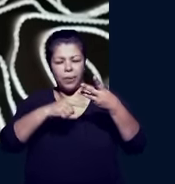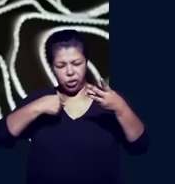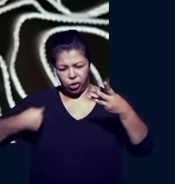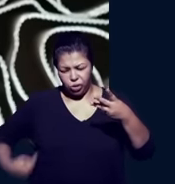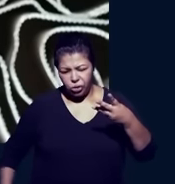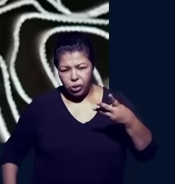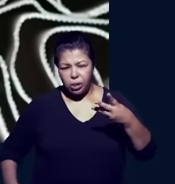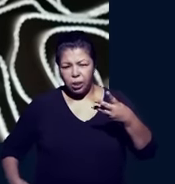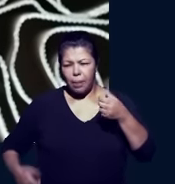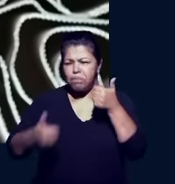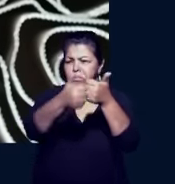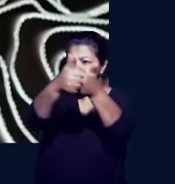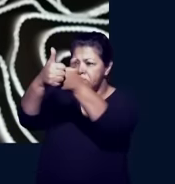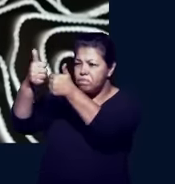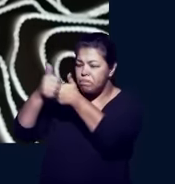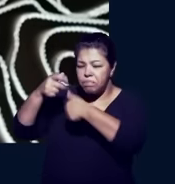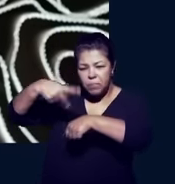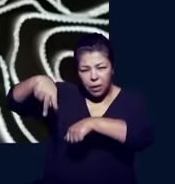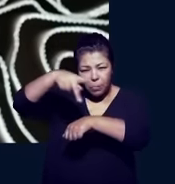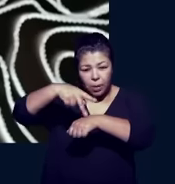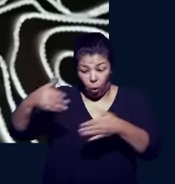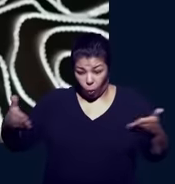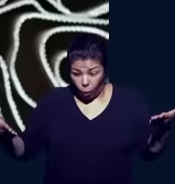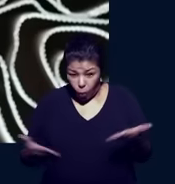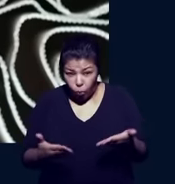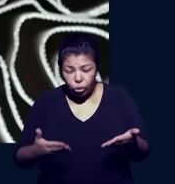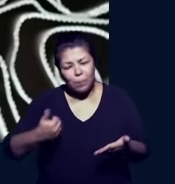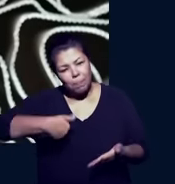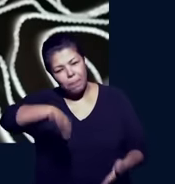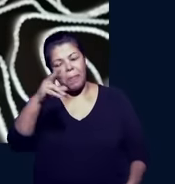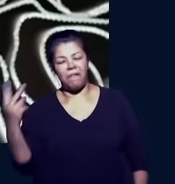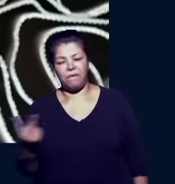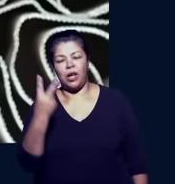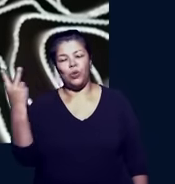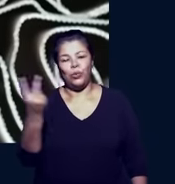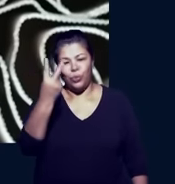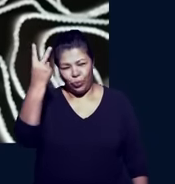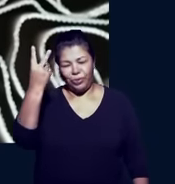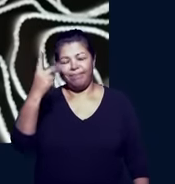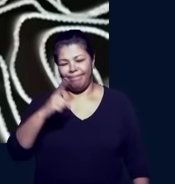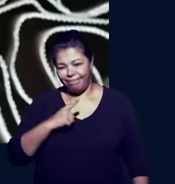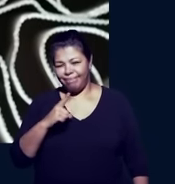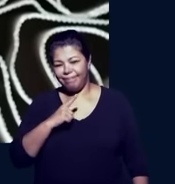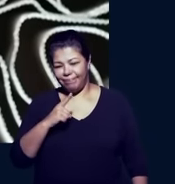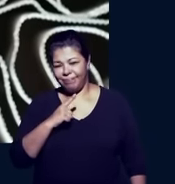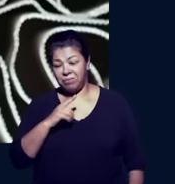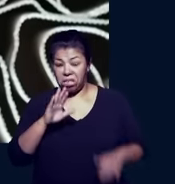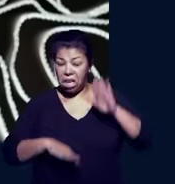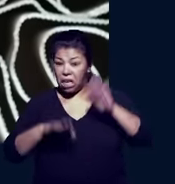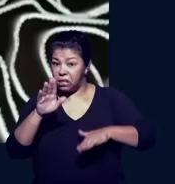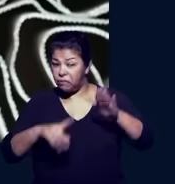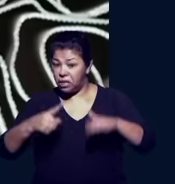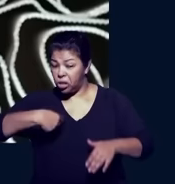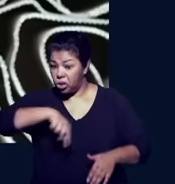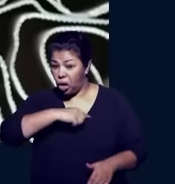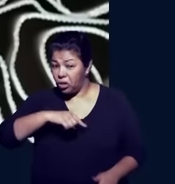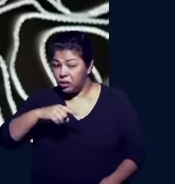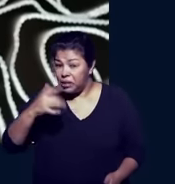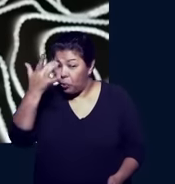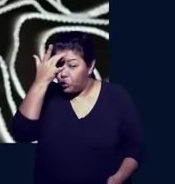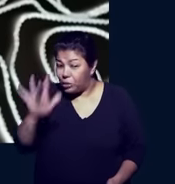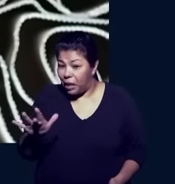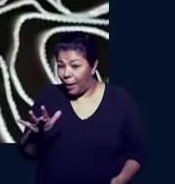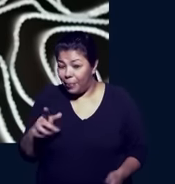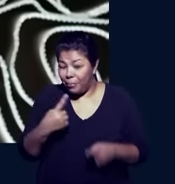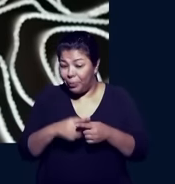vizinhos isso daqui hoje é muito mais valorizado às vezes até do que a gente dá valor do que a gente considera aqui no Brasil